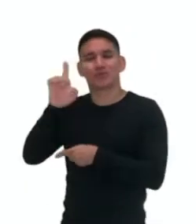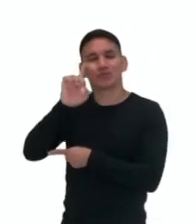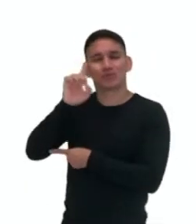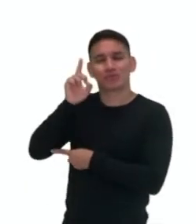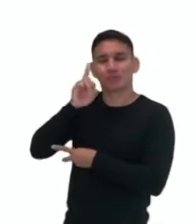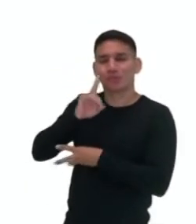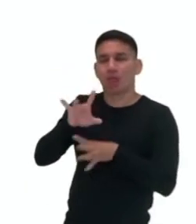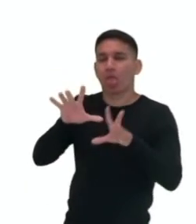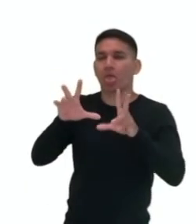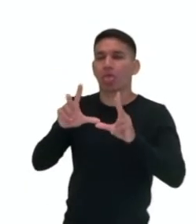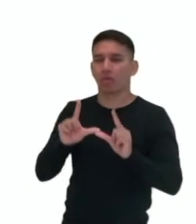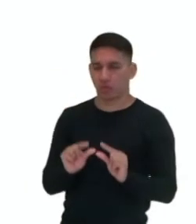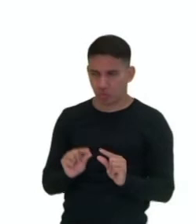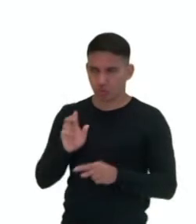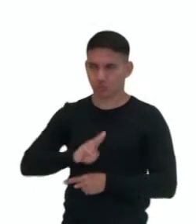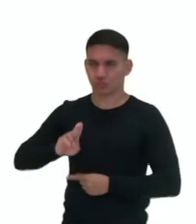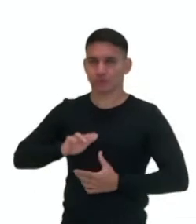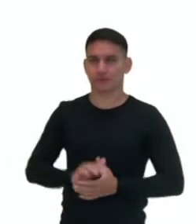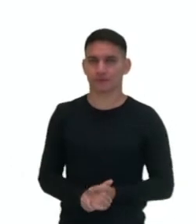consumo?